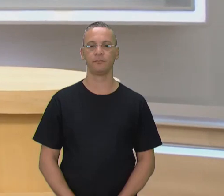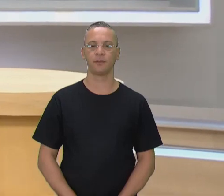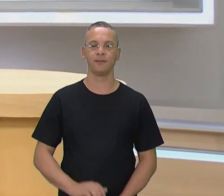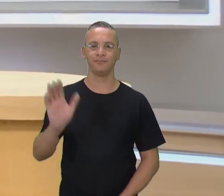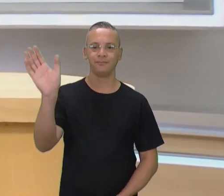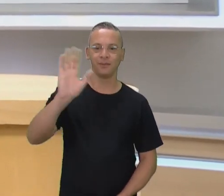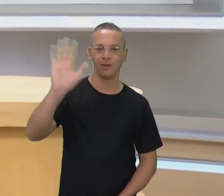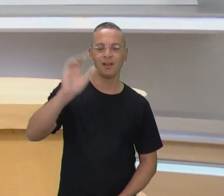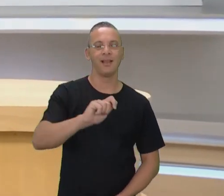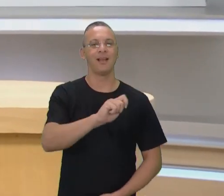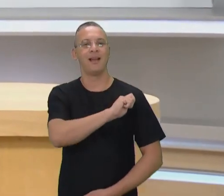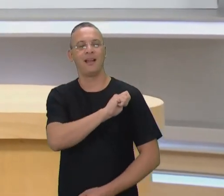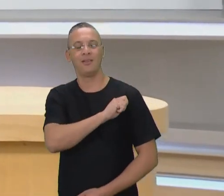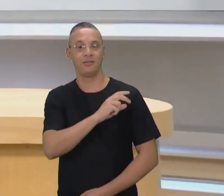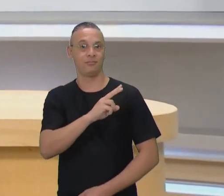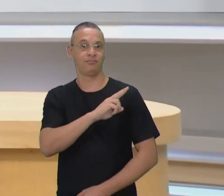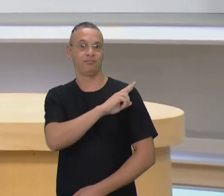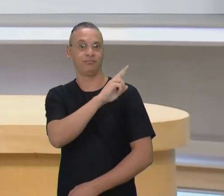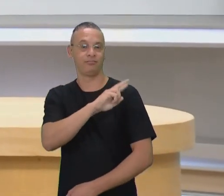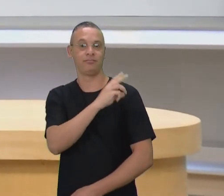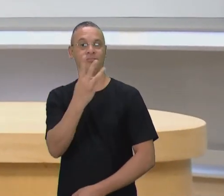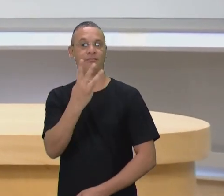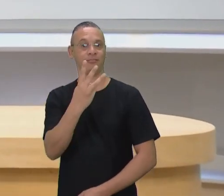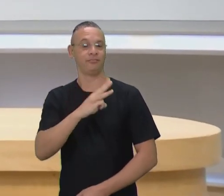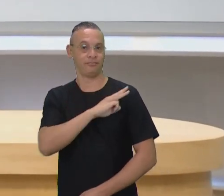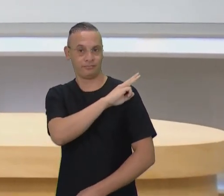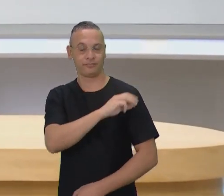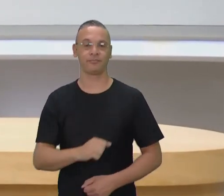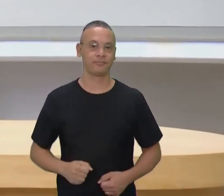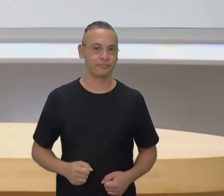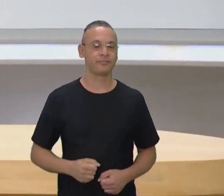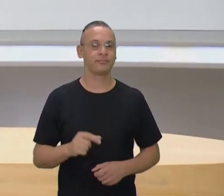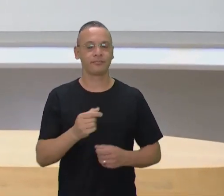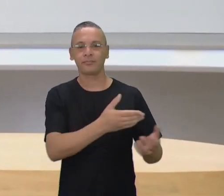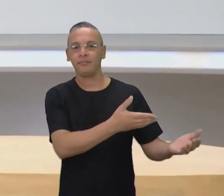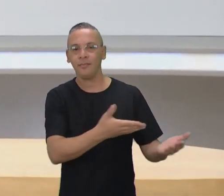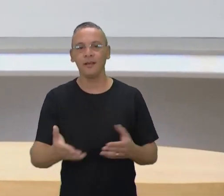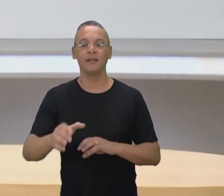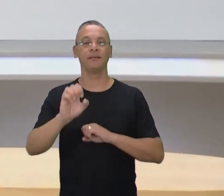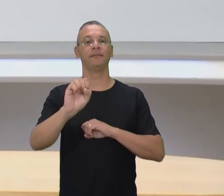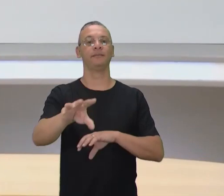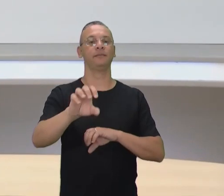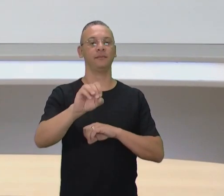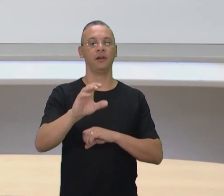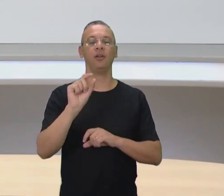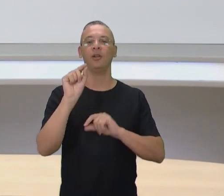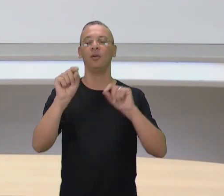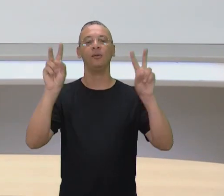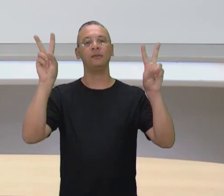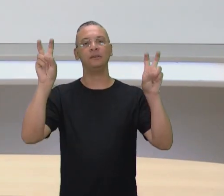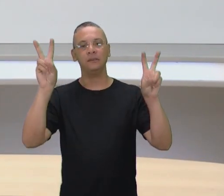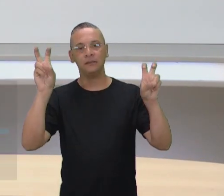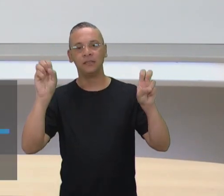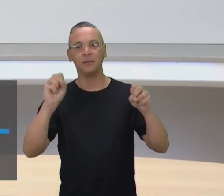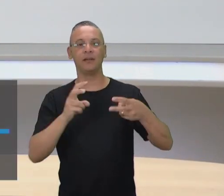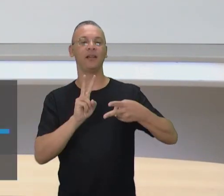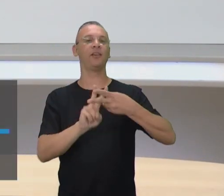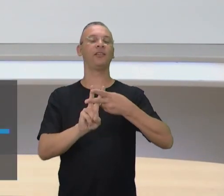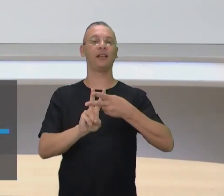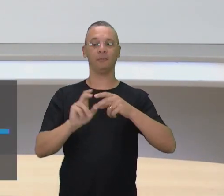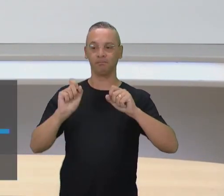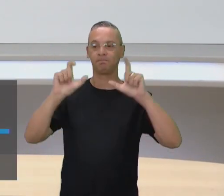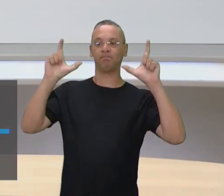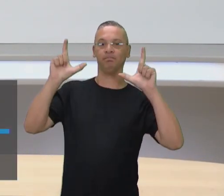Olá, estudantes da segunda série do ensino médio, sejam muito bem-vindos à nossa aula do aprofundamento curricular, #Se Liga